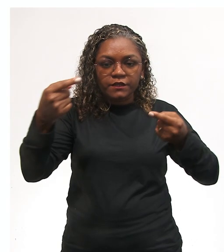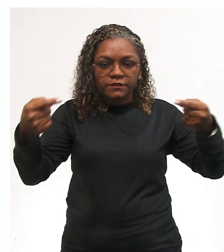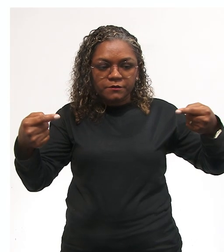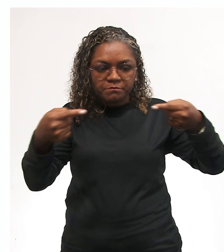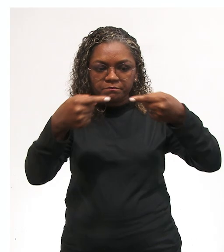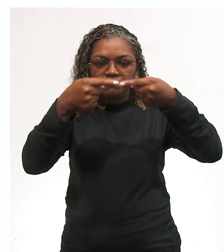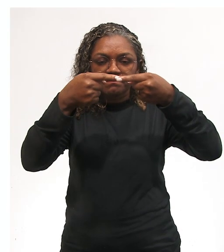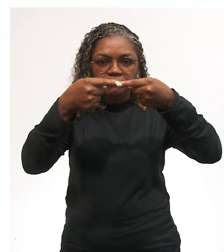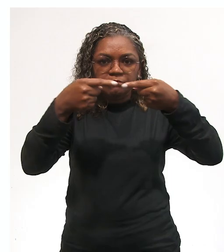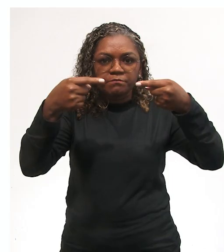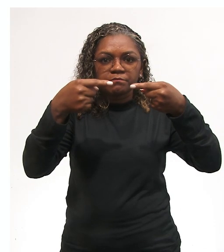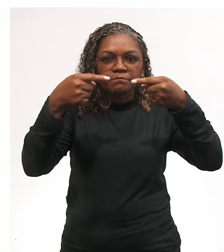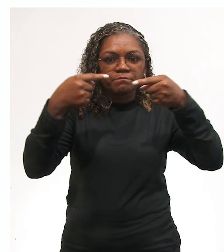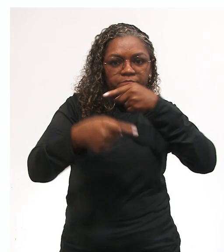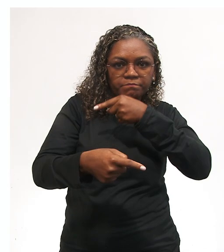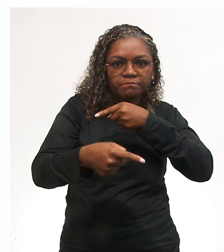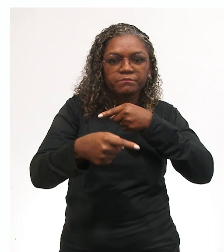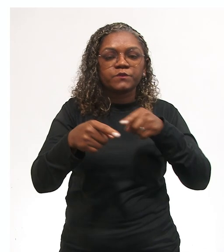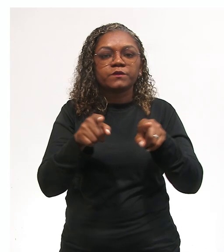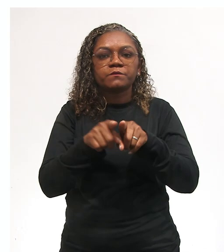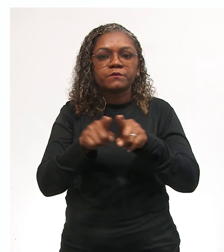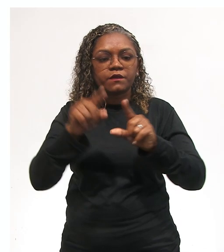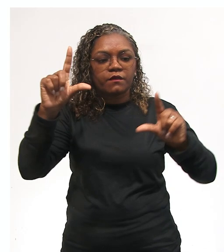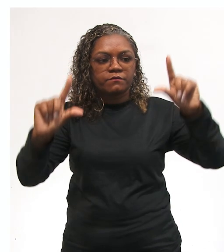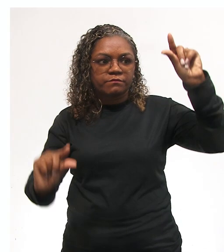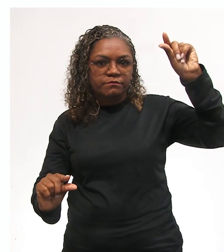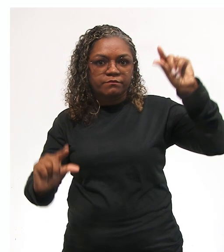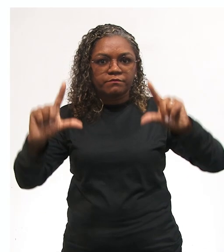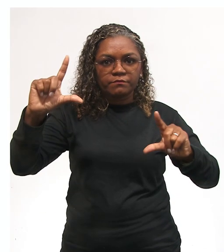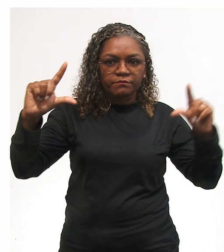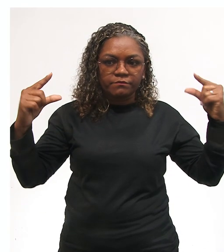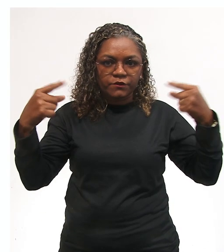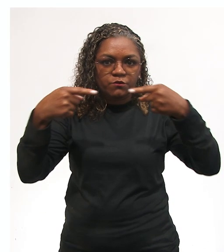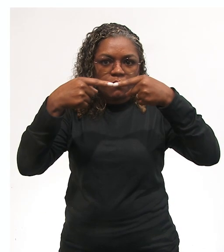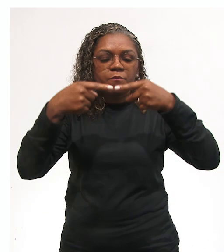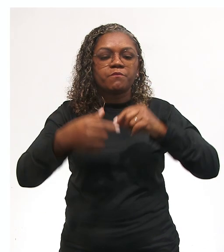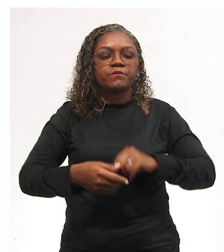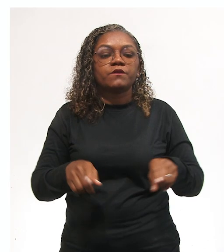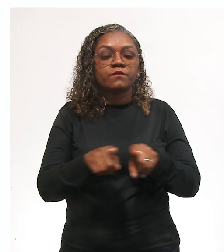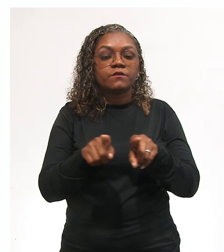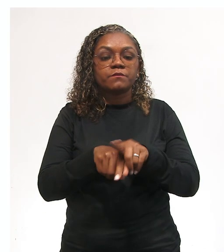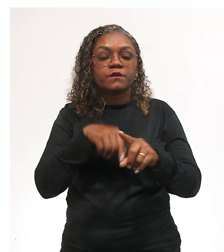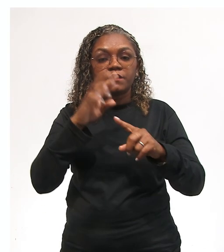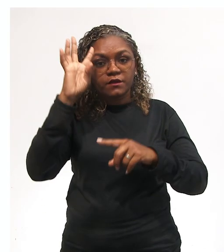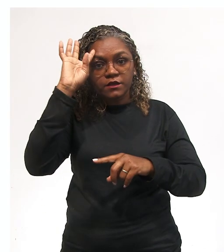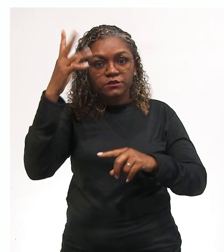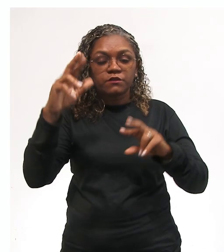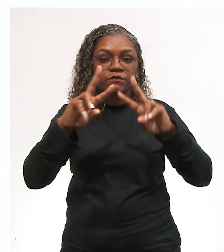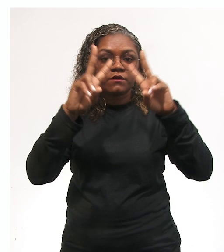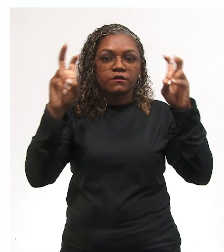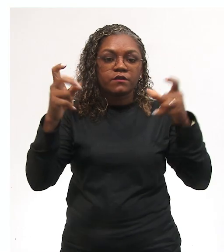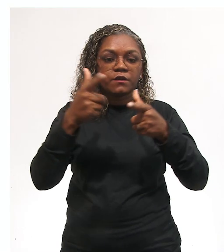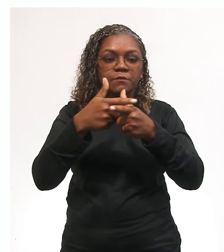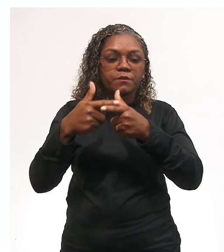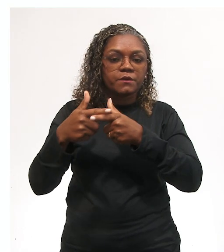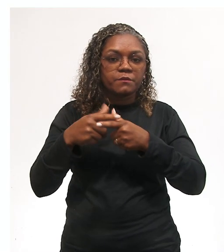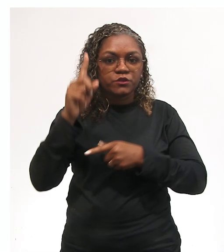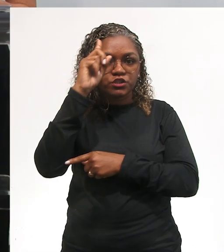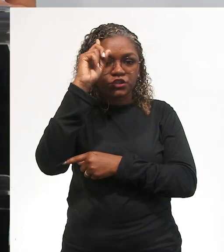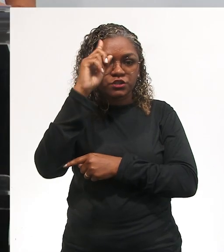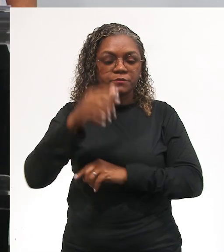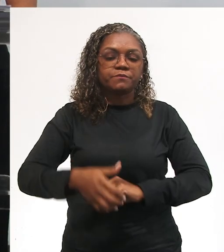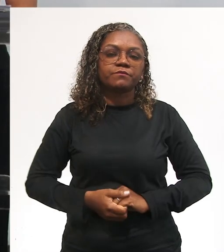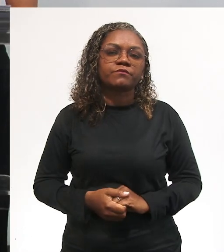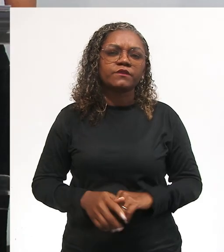resolver problemas do dia a dia em lojas e empresas. Então, o que seria razão?